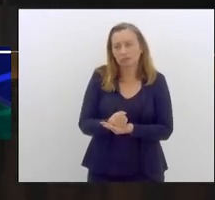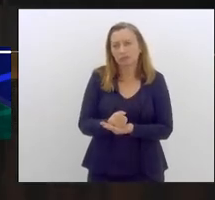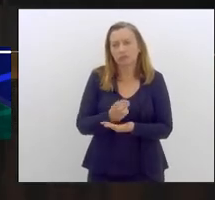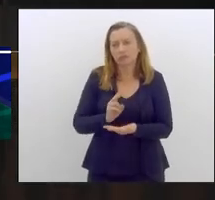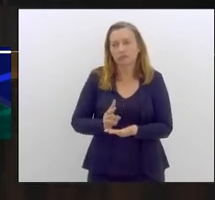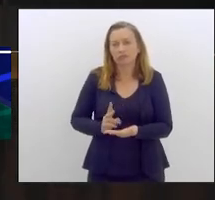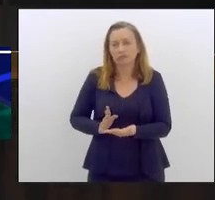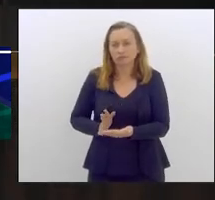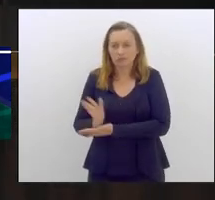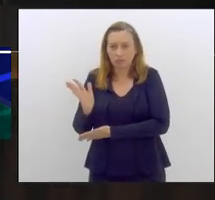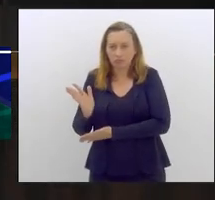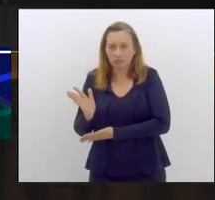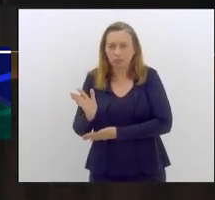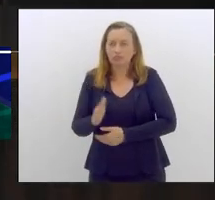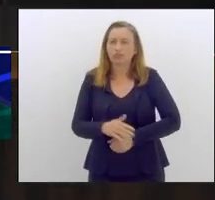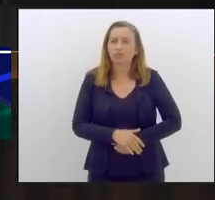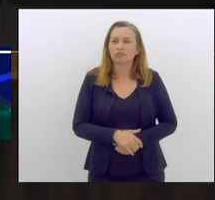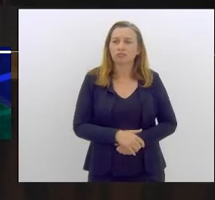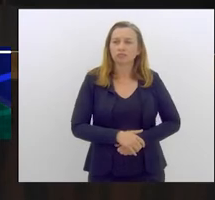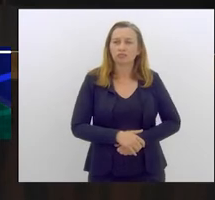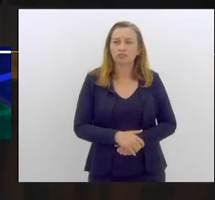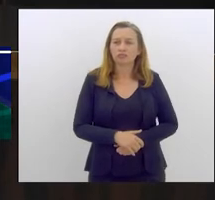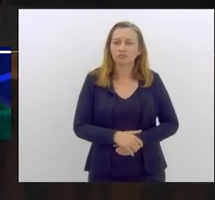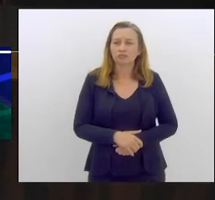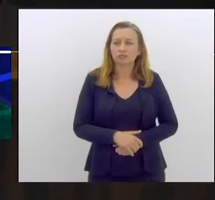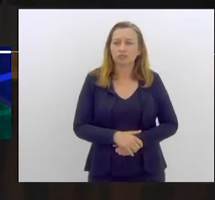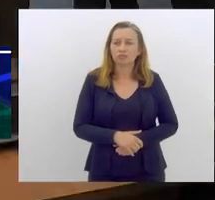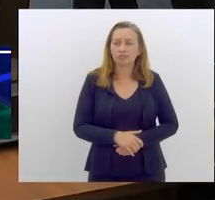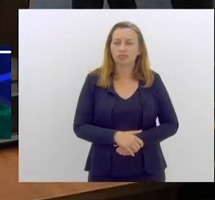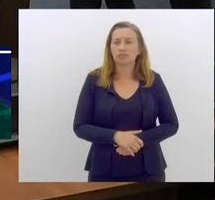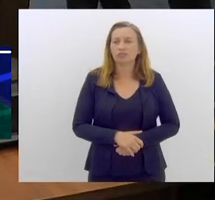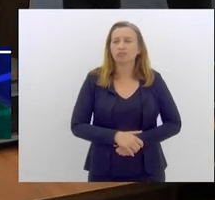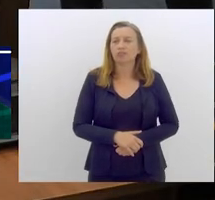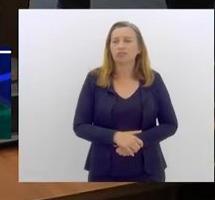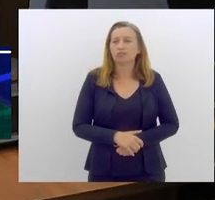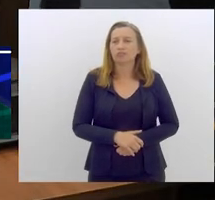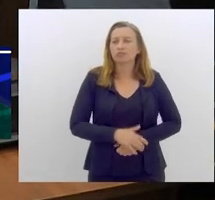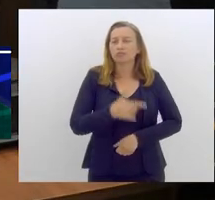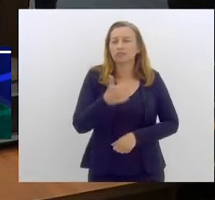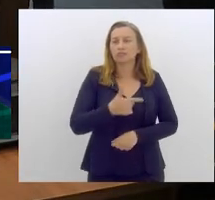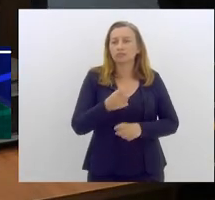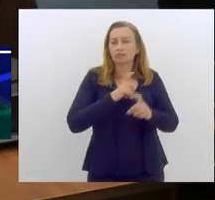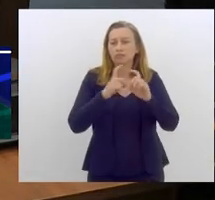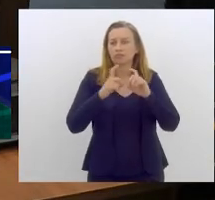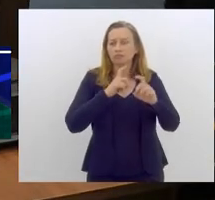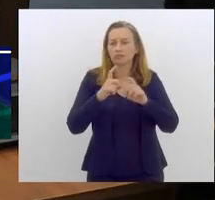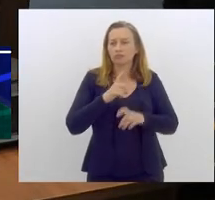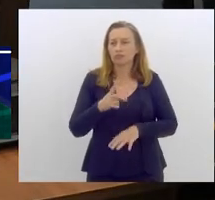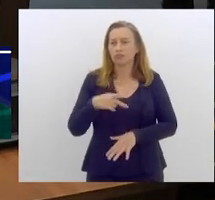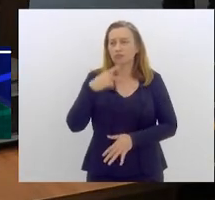estão, aprovado. Vai a redação do vencido. Para a segunda discussão.